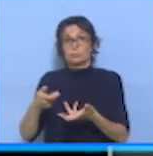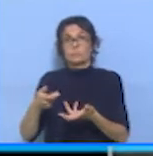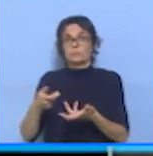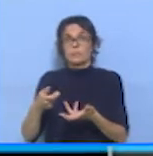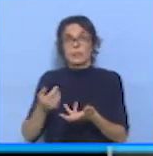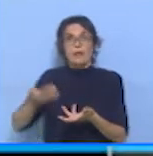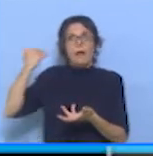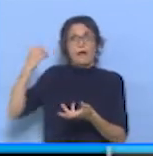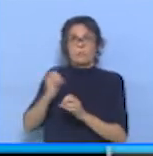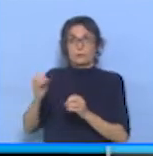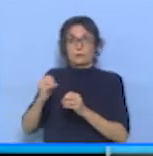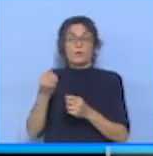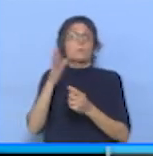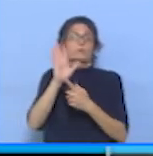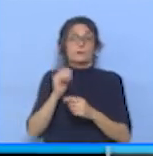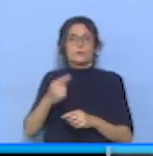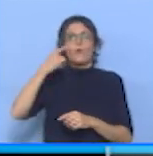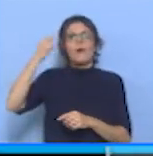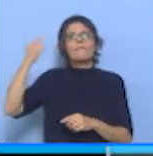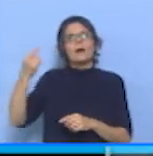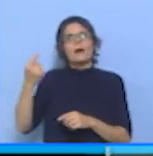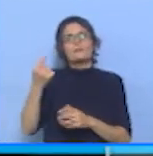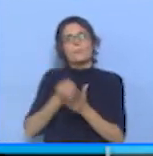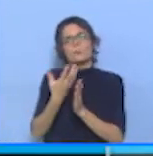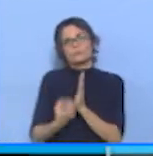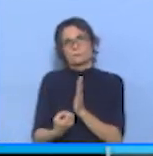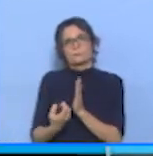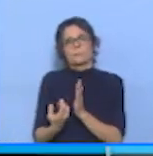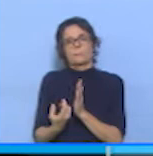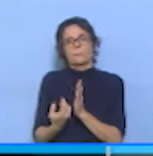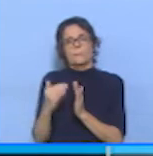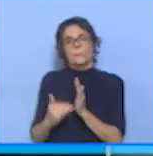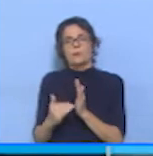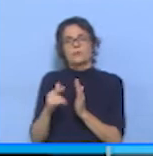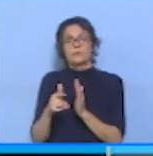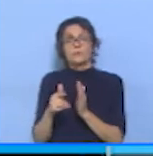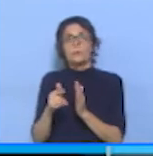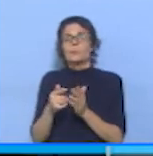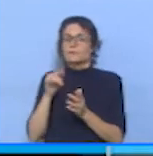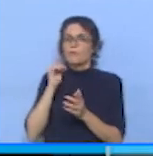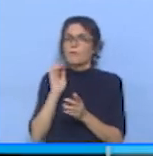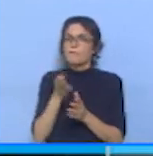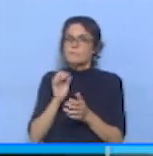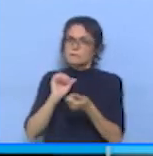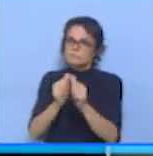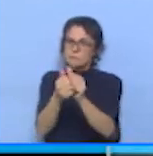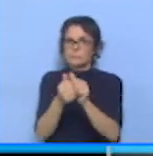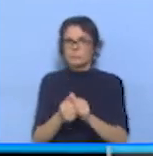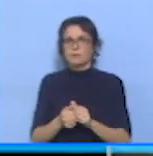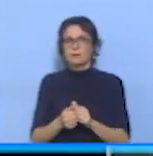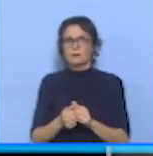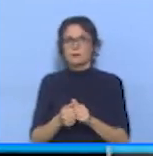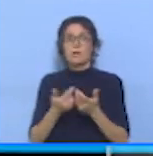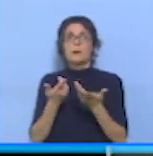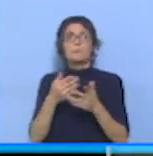cost, que eventualmente vão ter de mudar. A Greta Thunberg viaja sempre de comboio, por exemplo, e no Parlamento Europeu disse que, entre outras